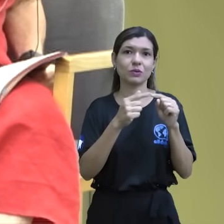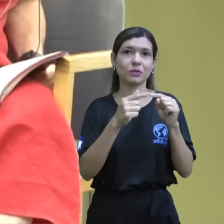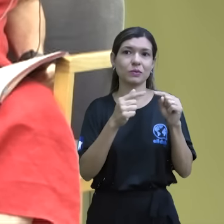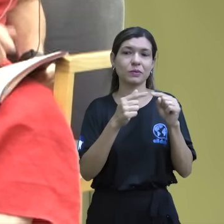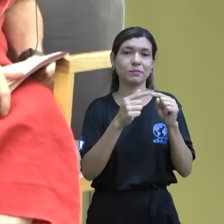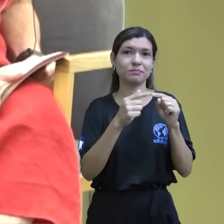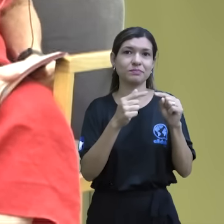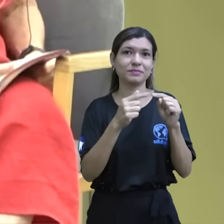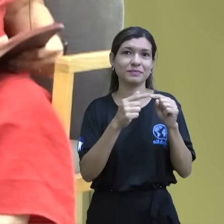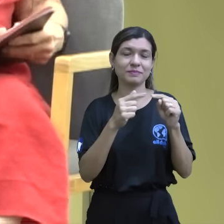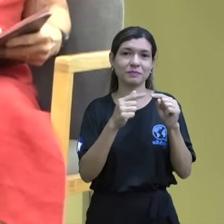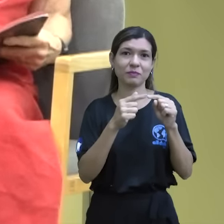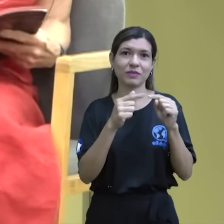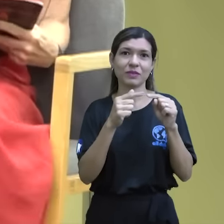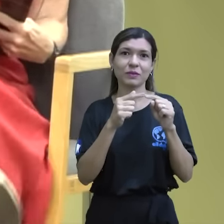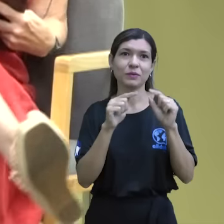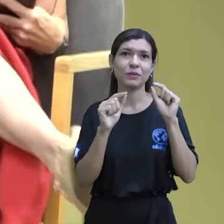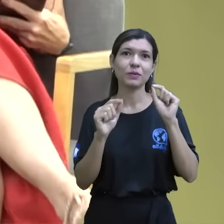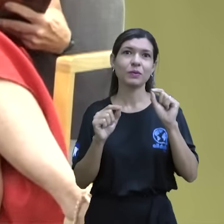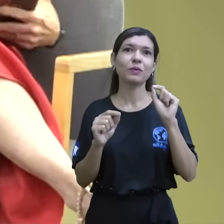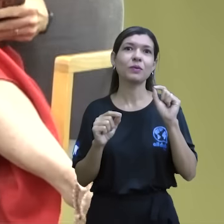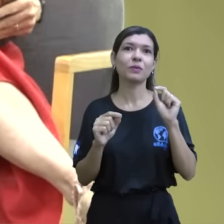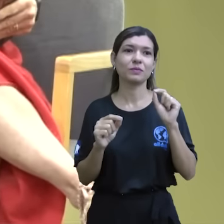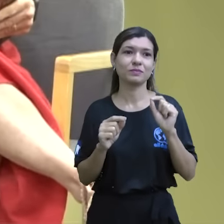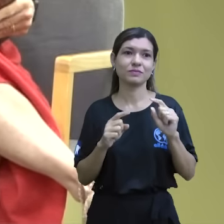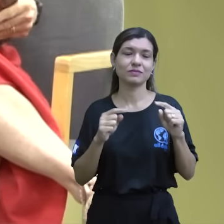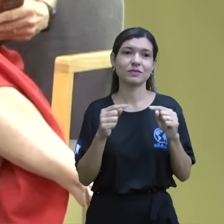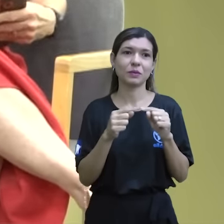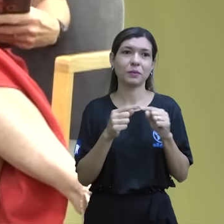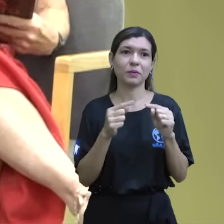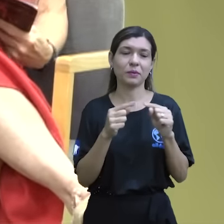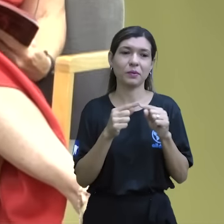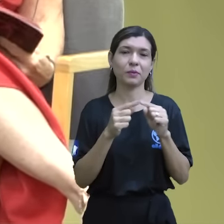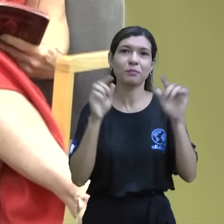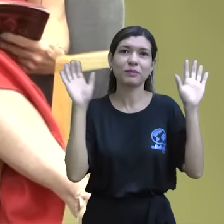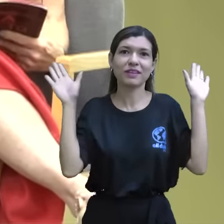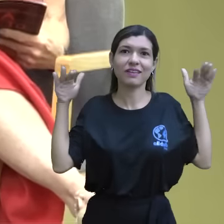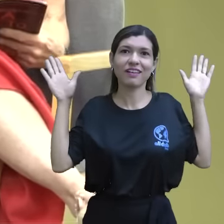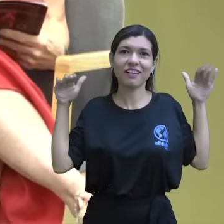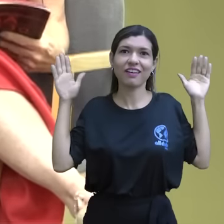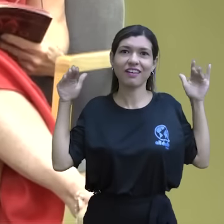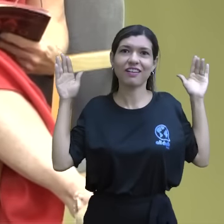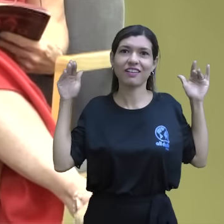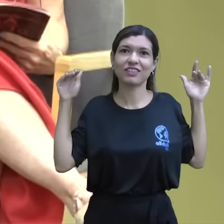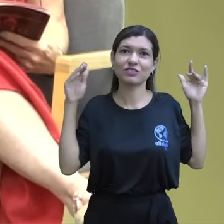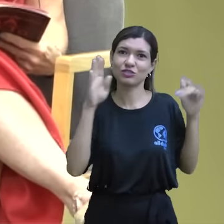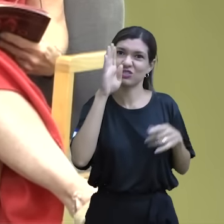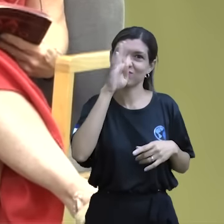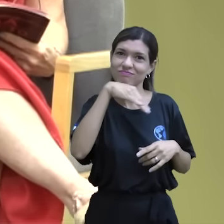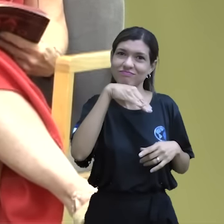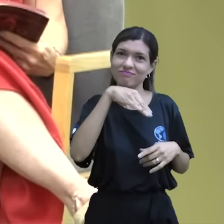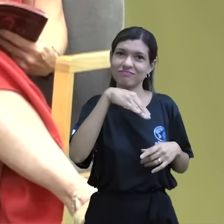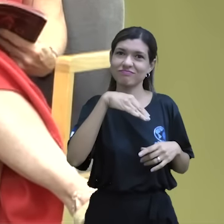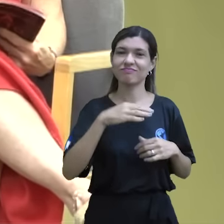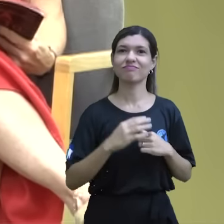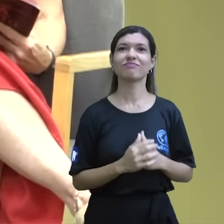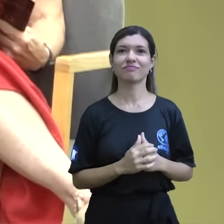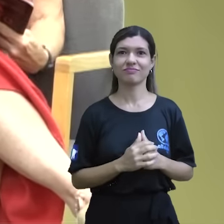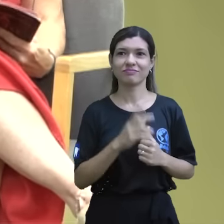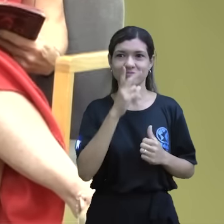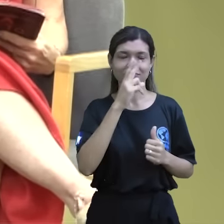é o irmão que leva, e ele vai falar disso num conto. E nas duas vezes, ele realmente